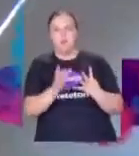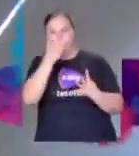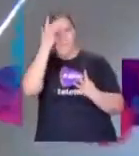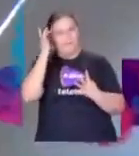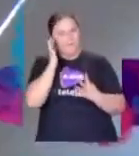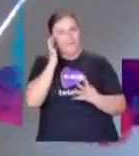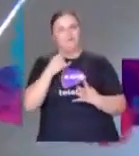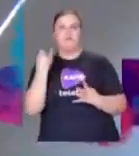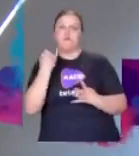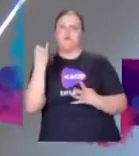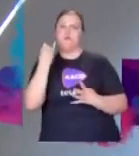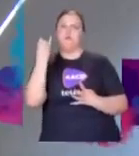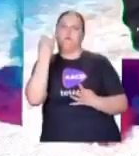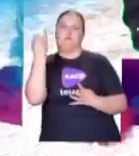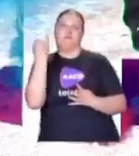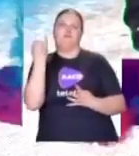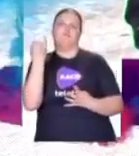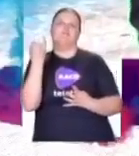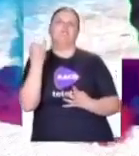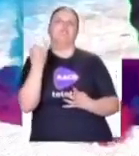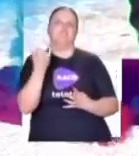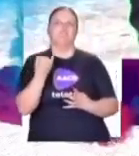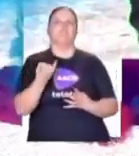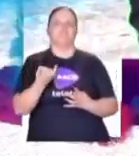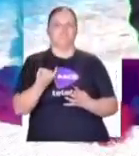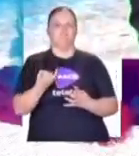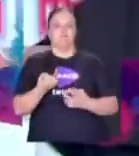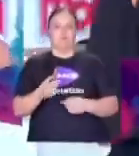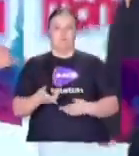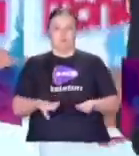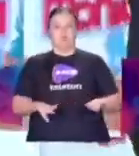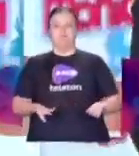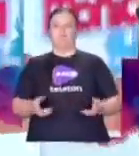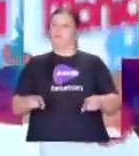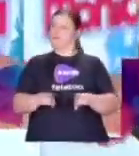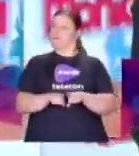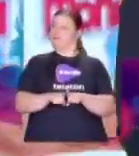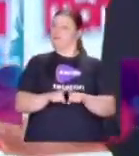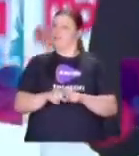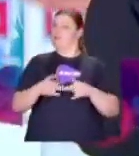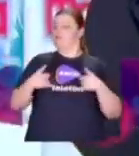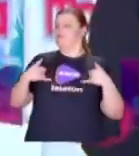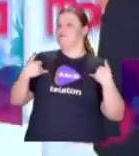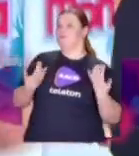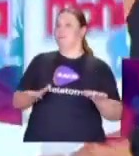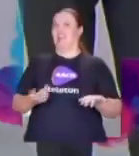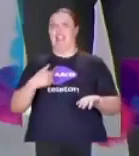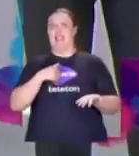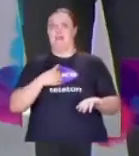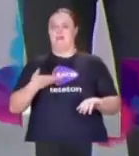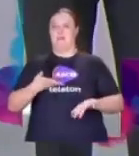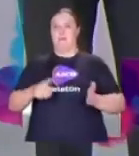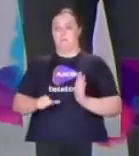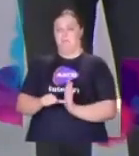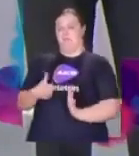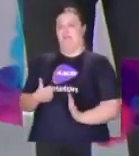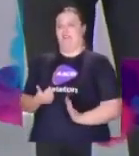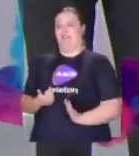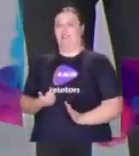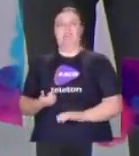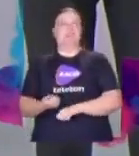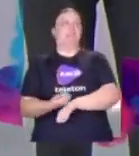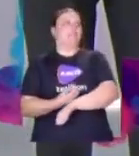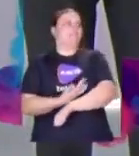É muito importante. Bom, primeiro é uma honra estar aqui com vocês. É a minha primeira vez e essa energia aqui. Aliás, que